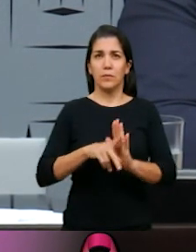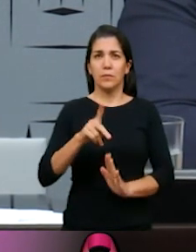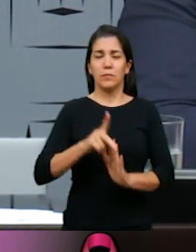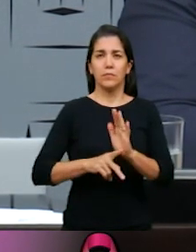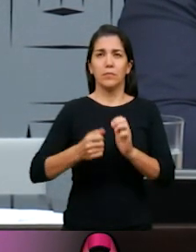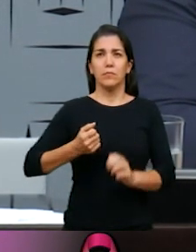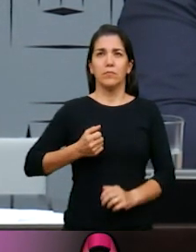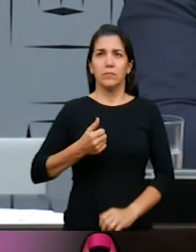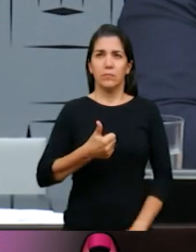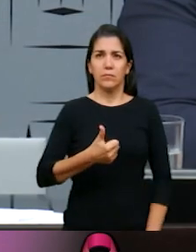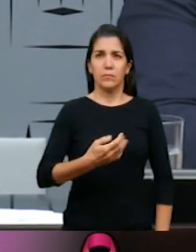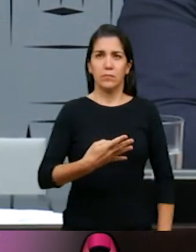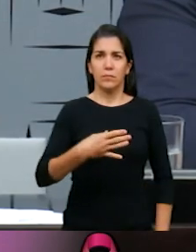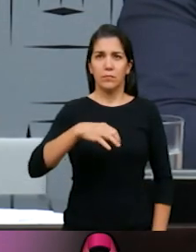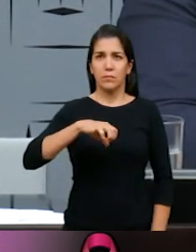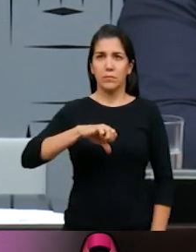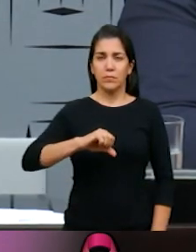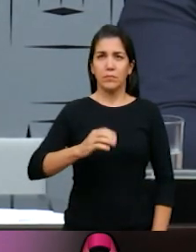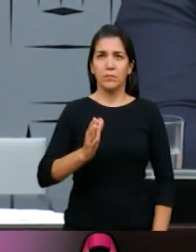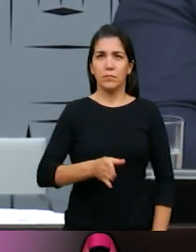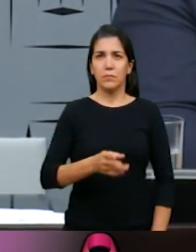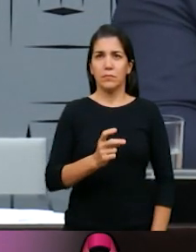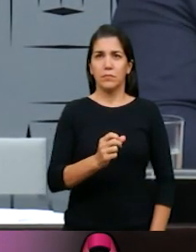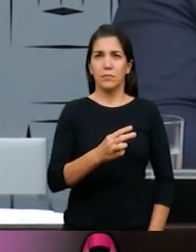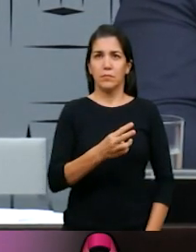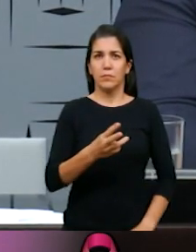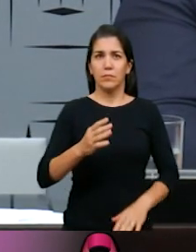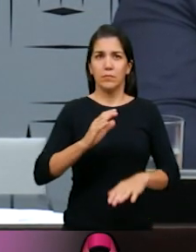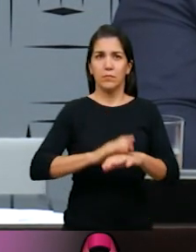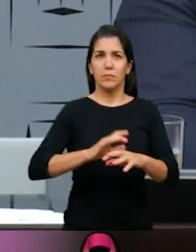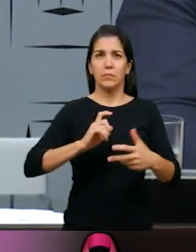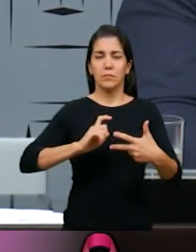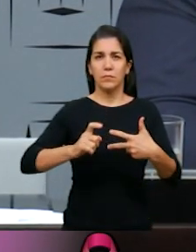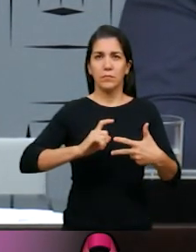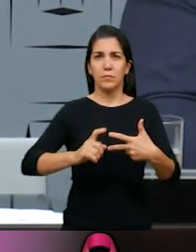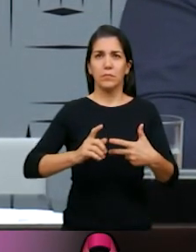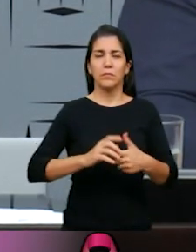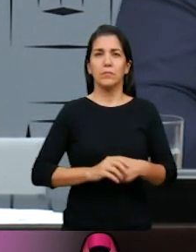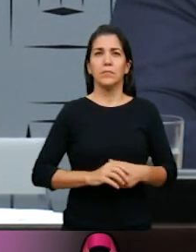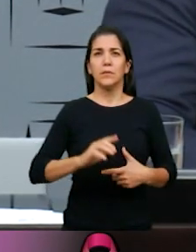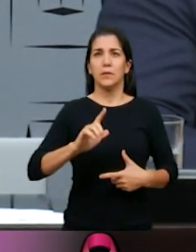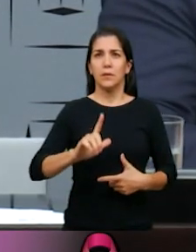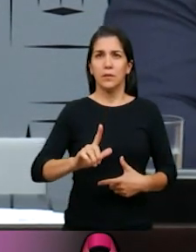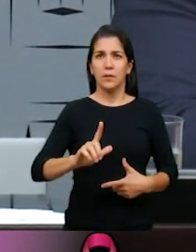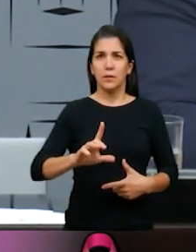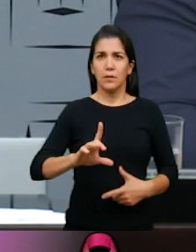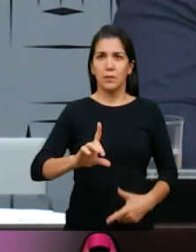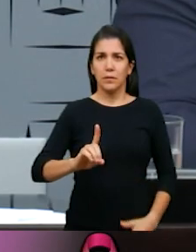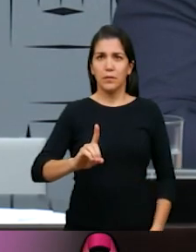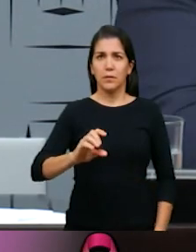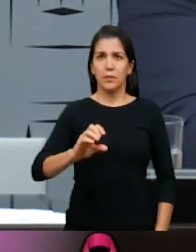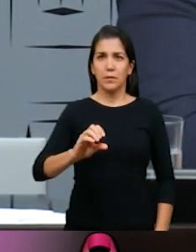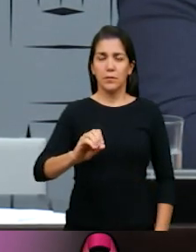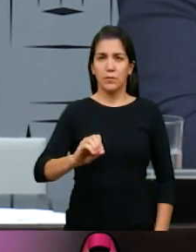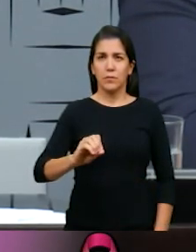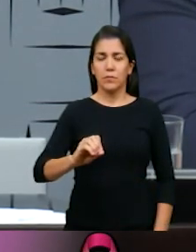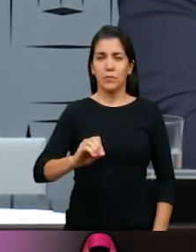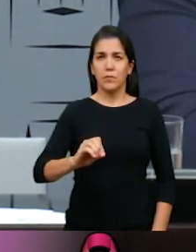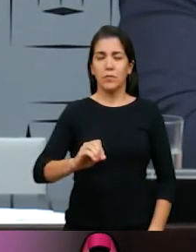número 149 de 2023, de autoria do Executivo Municipal. Altera a lei número